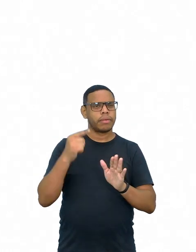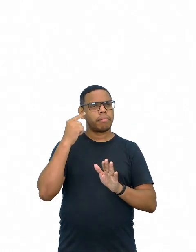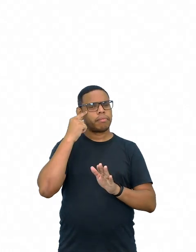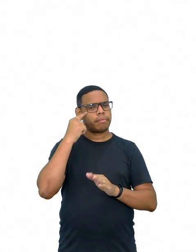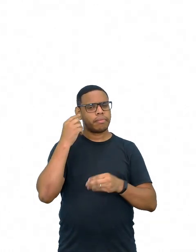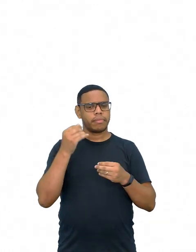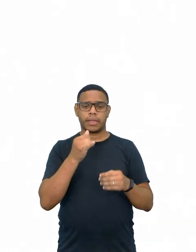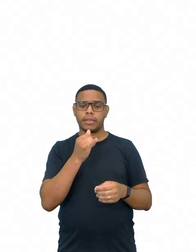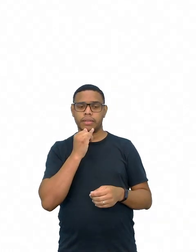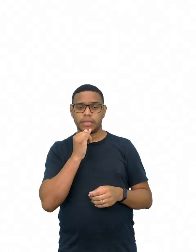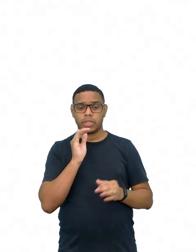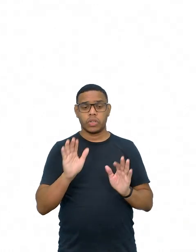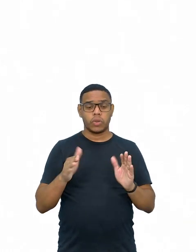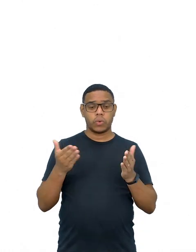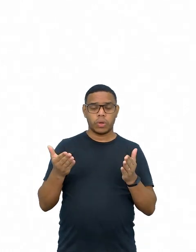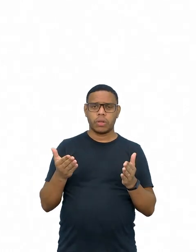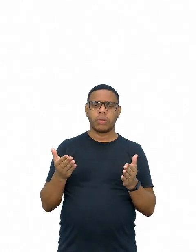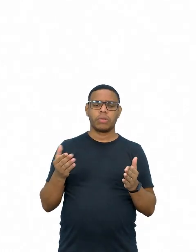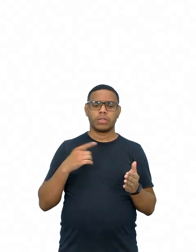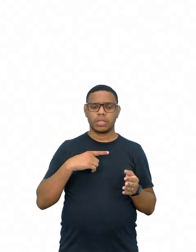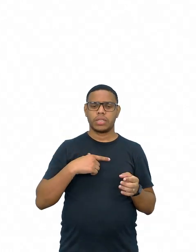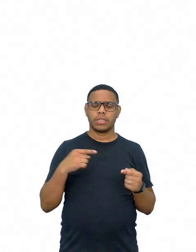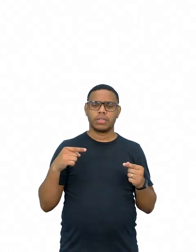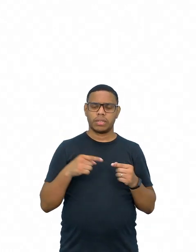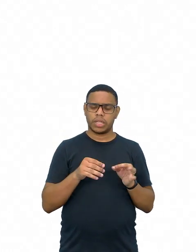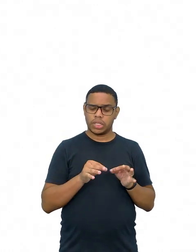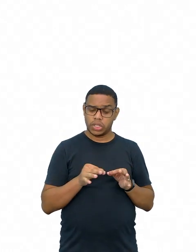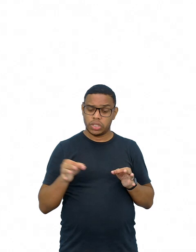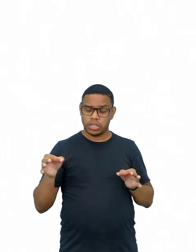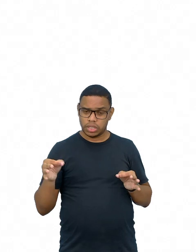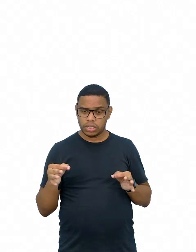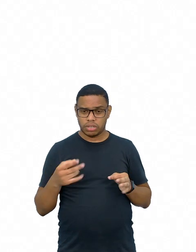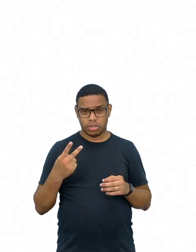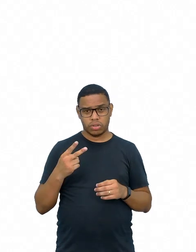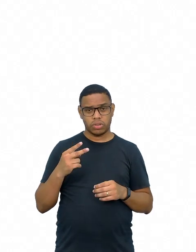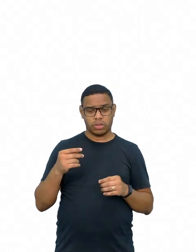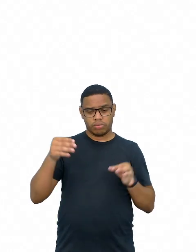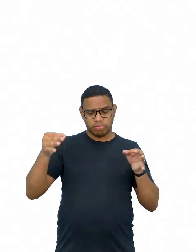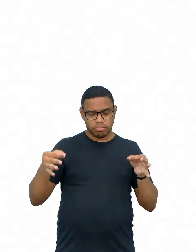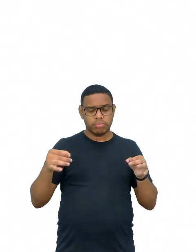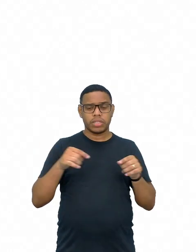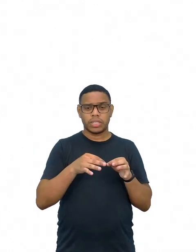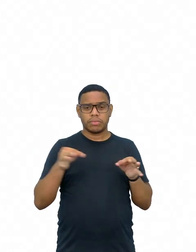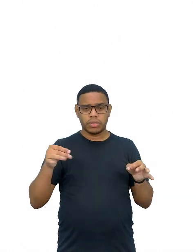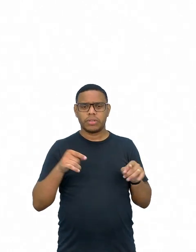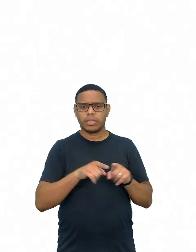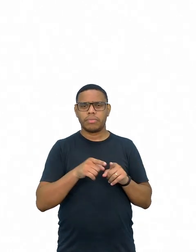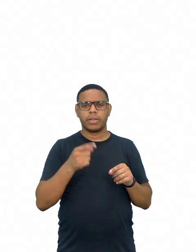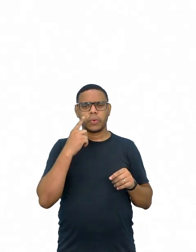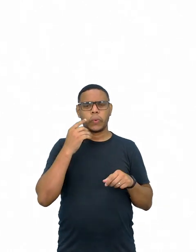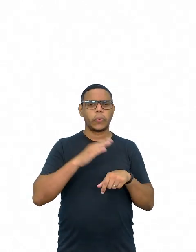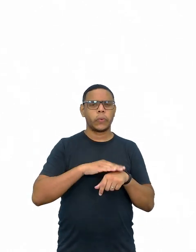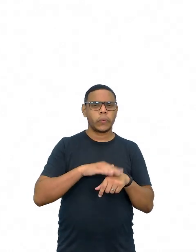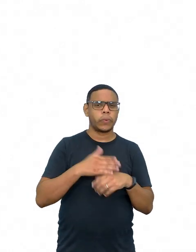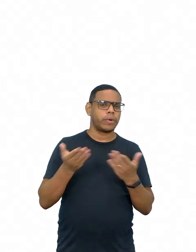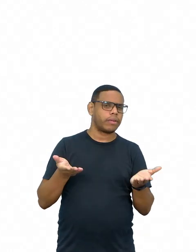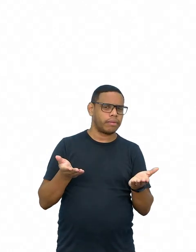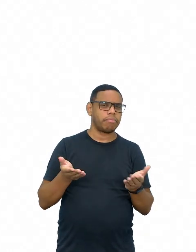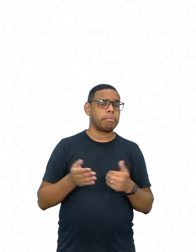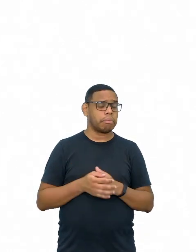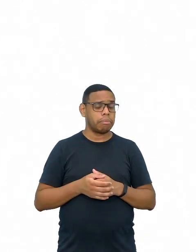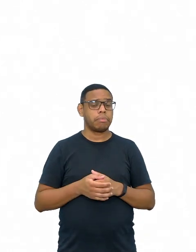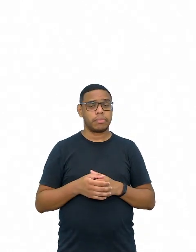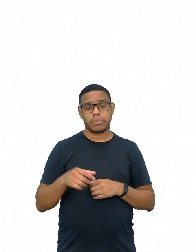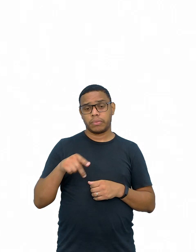por exemplo, qual é a relação entre distância de 2 pontos e deslocamento da física? Se